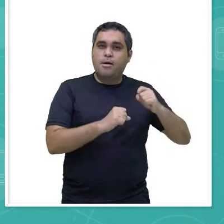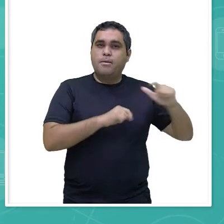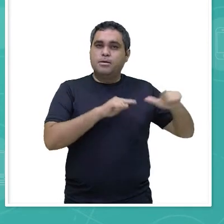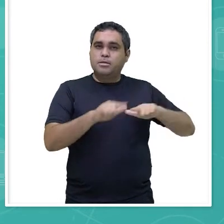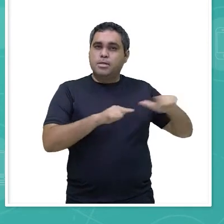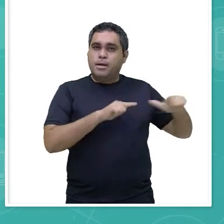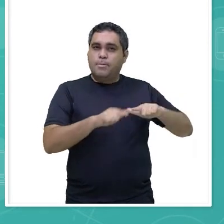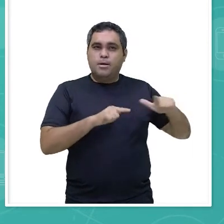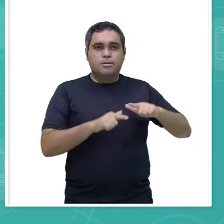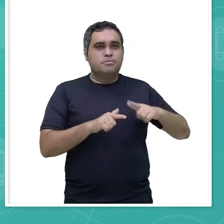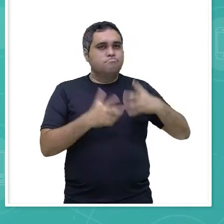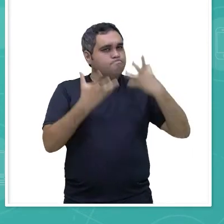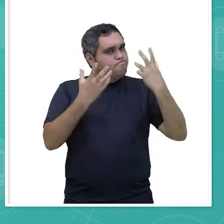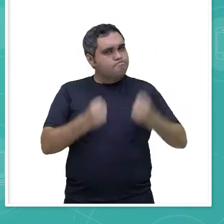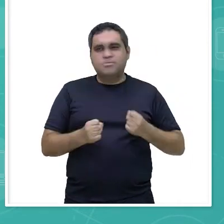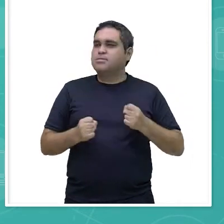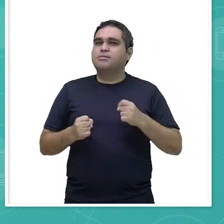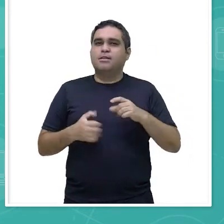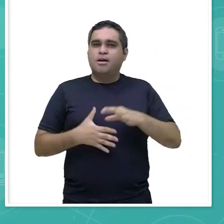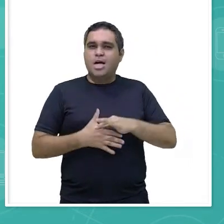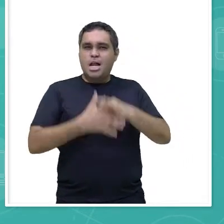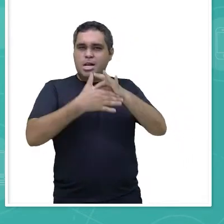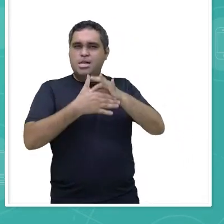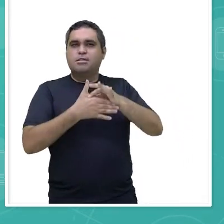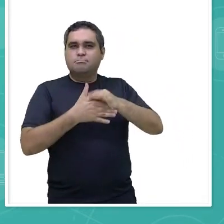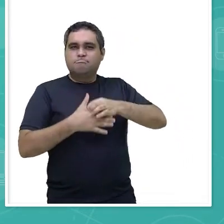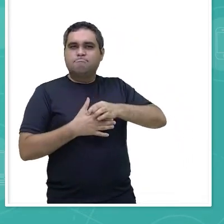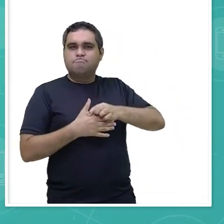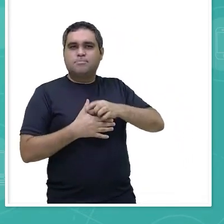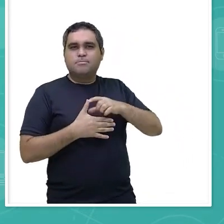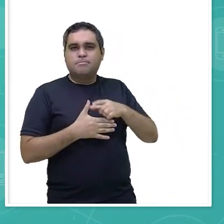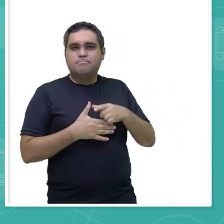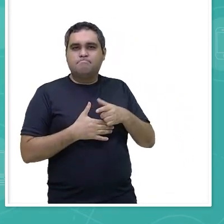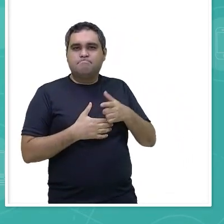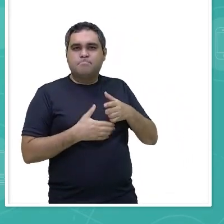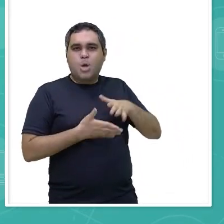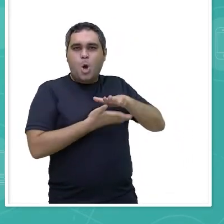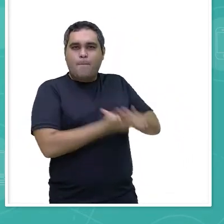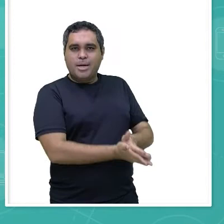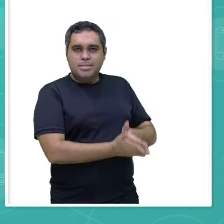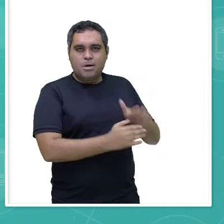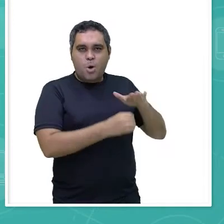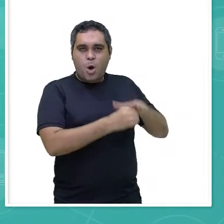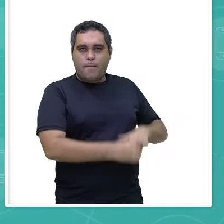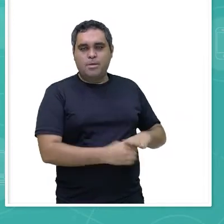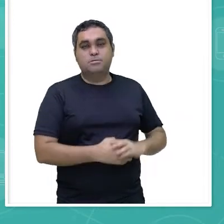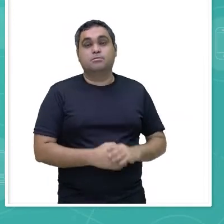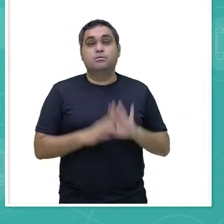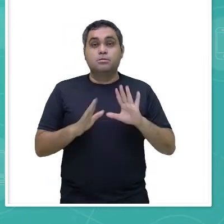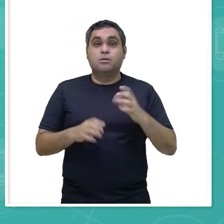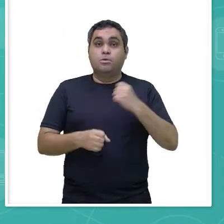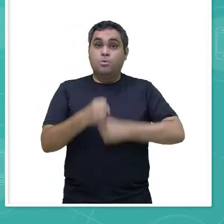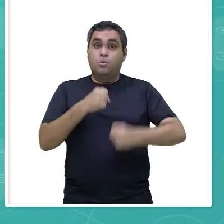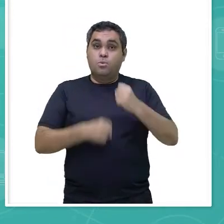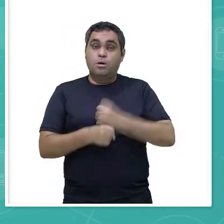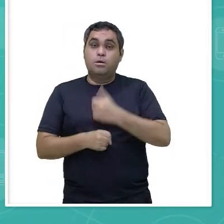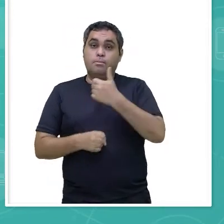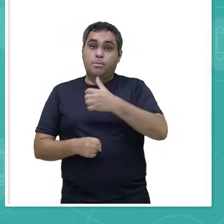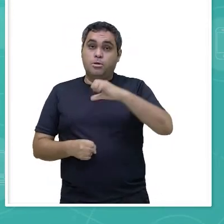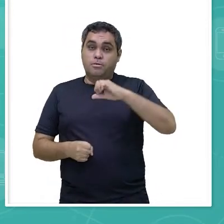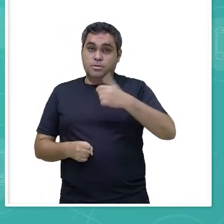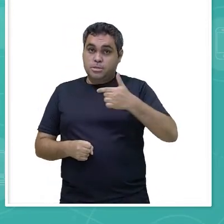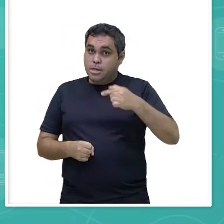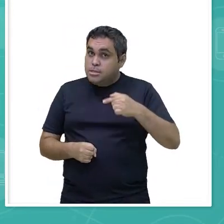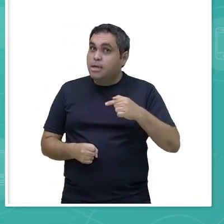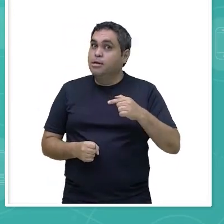aquela forma de governo. Então aí as coisas vão começar a mudar de figura, certo? O ano é 1917 ainda, ok?